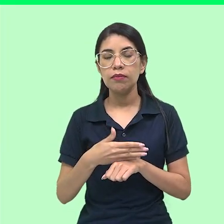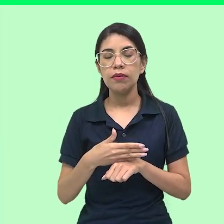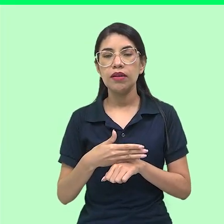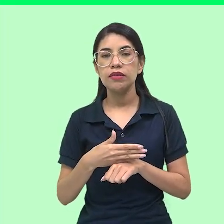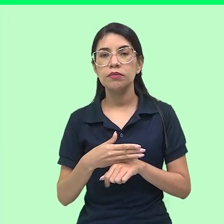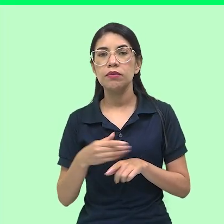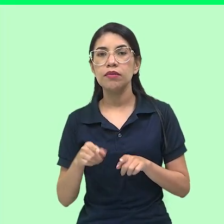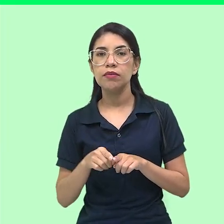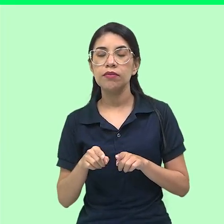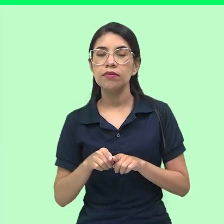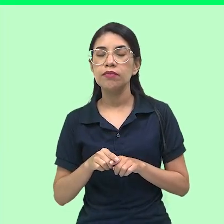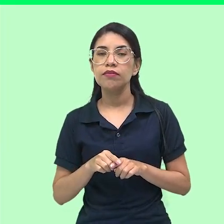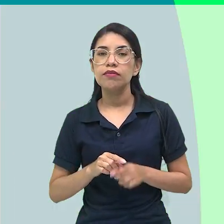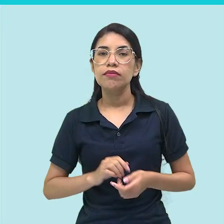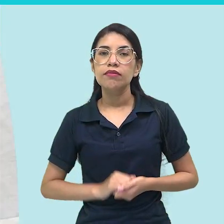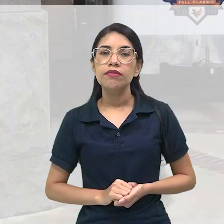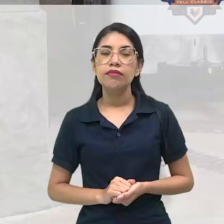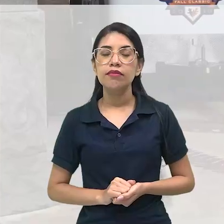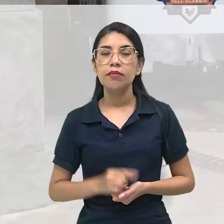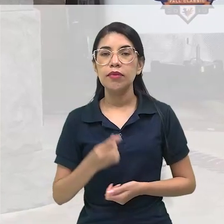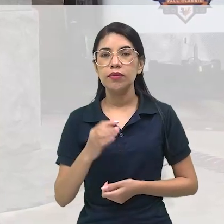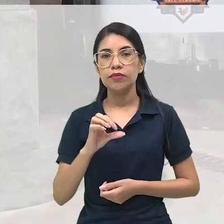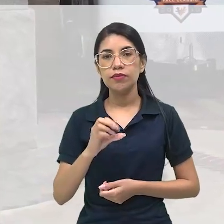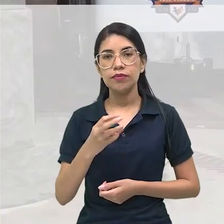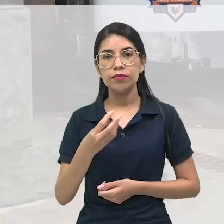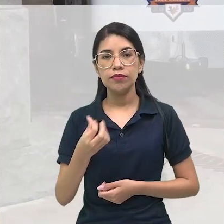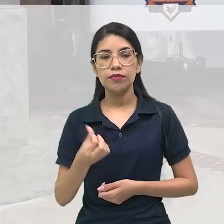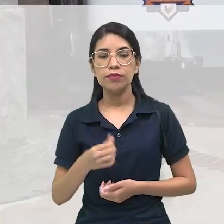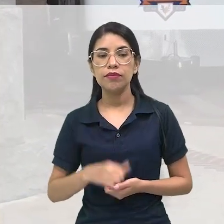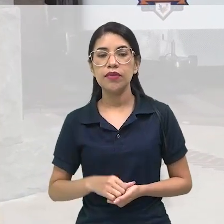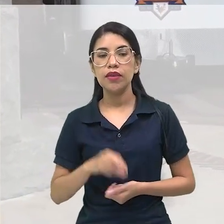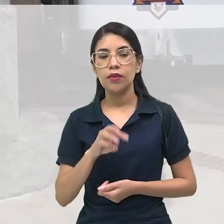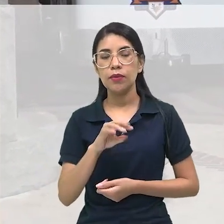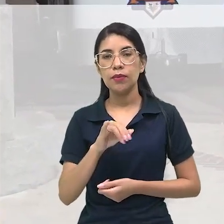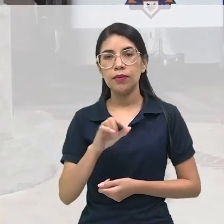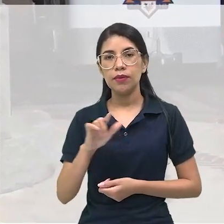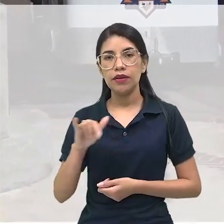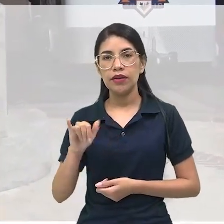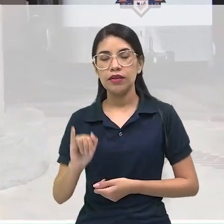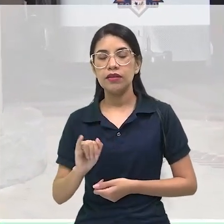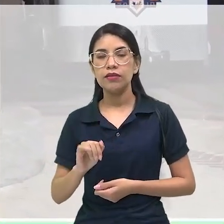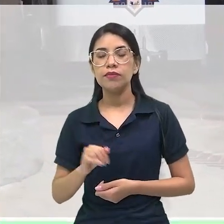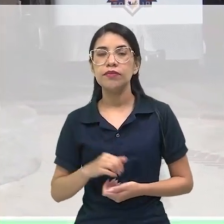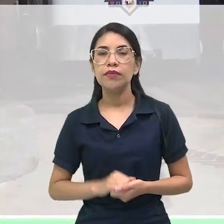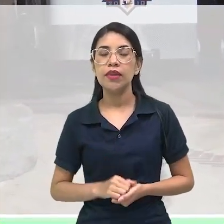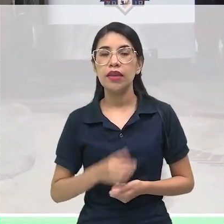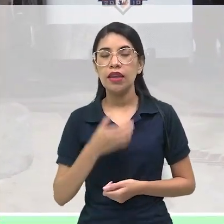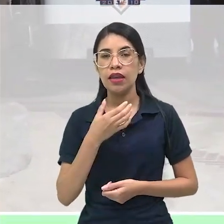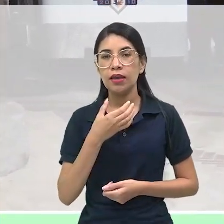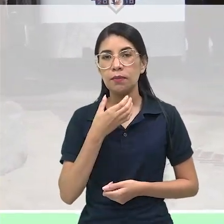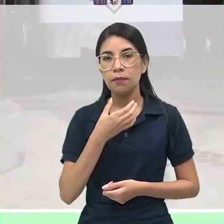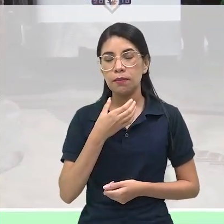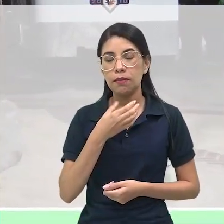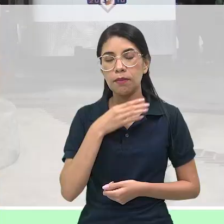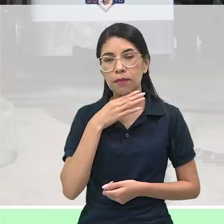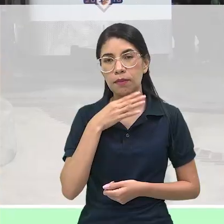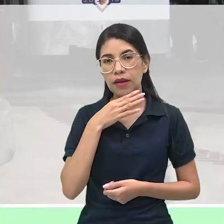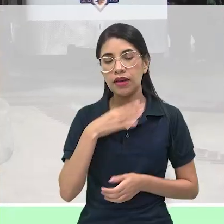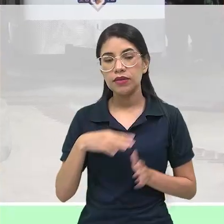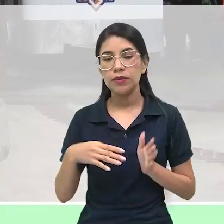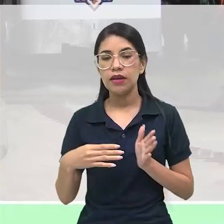em 1936. Willie Mays, 6 de maio de 1931 a 18 de junho